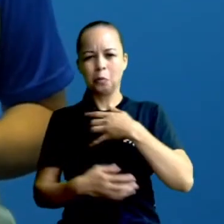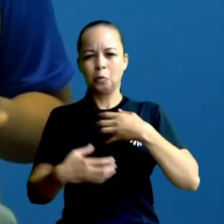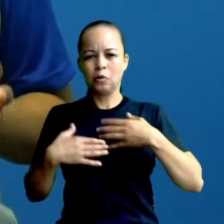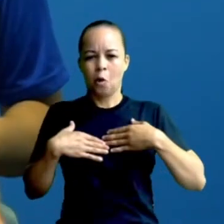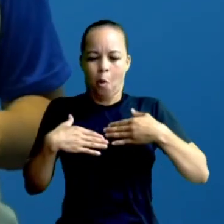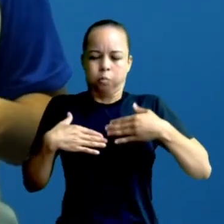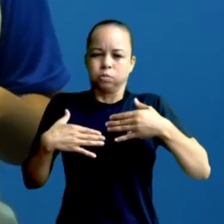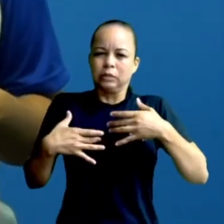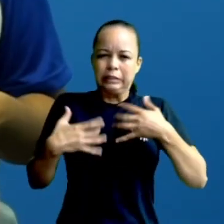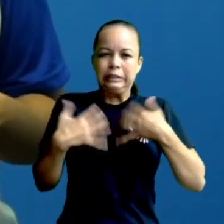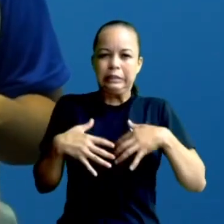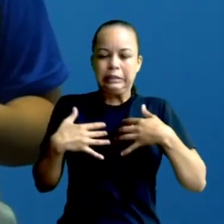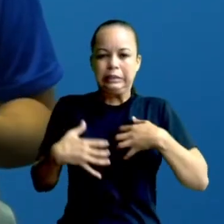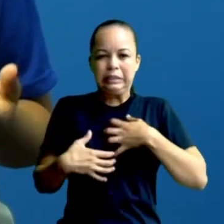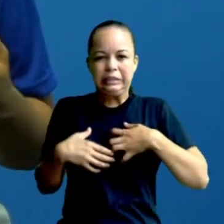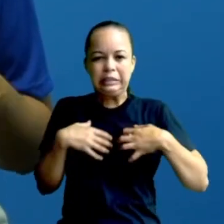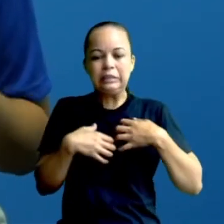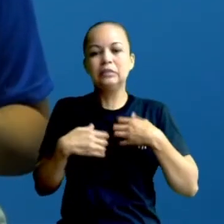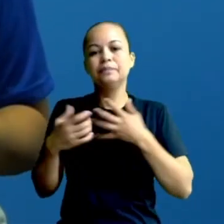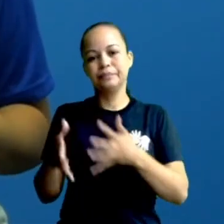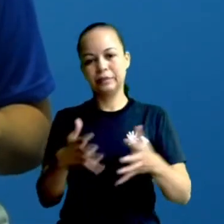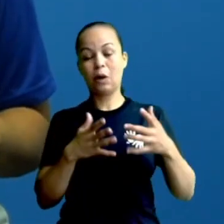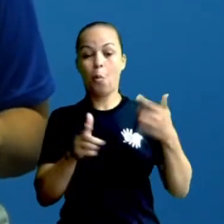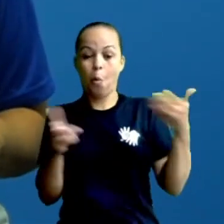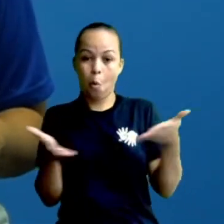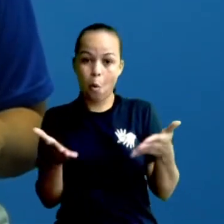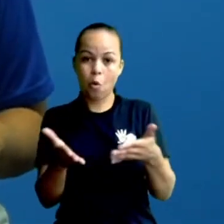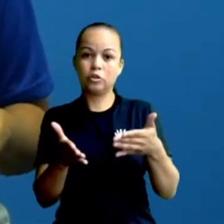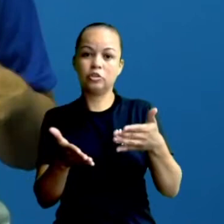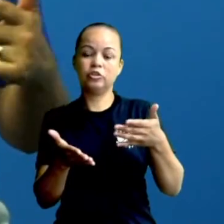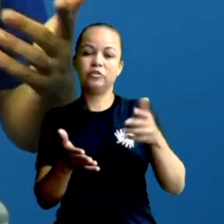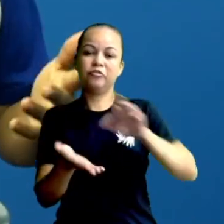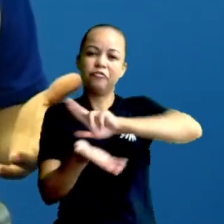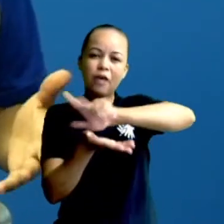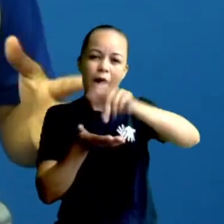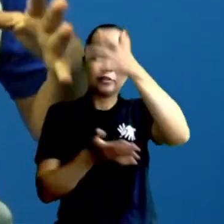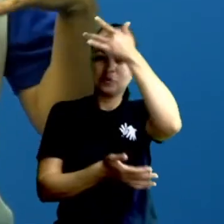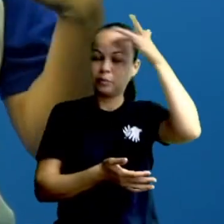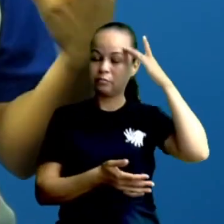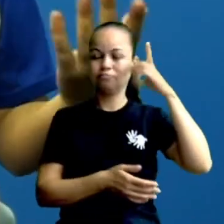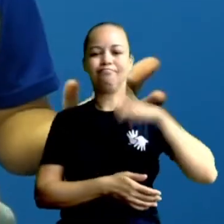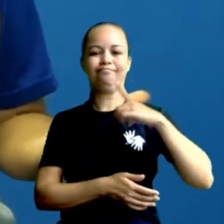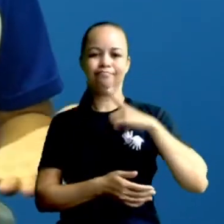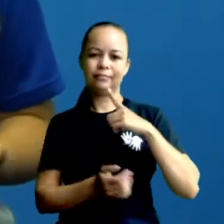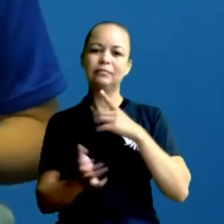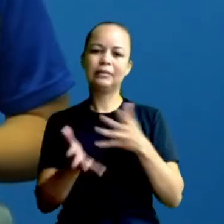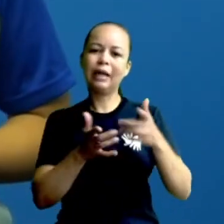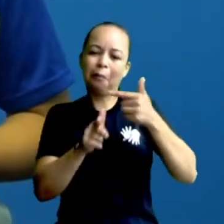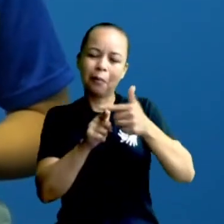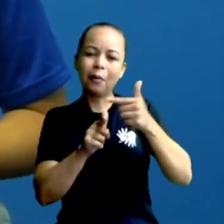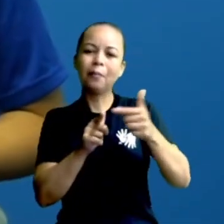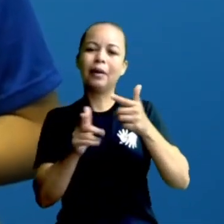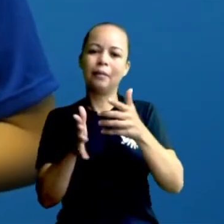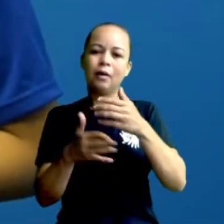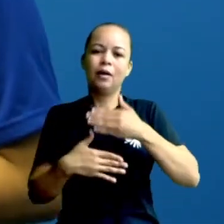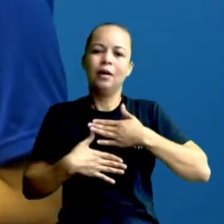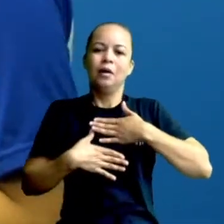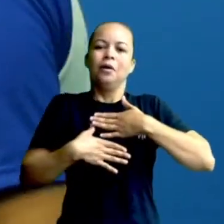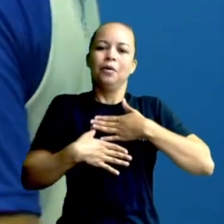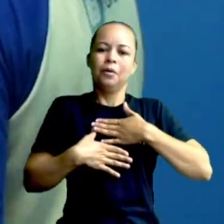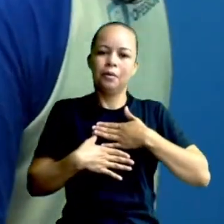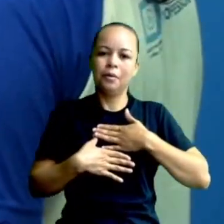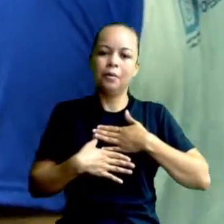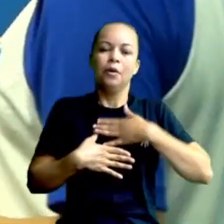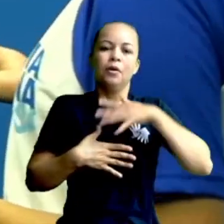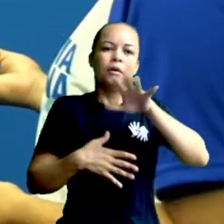pulmões. Então, muitas pessoas hoje, elas têm problemas respiratórios advindos, né, dessa poluição do ar, né? E aí